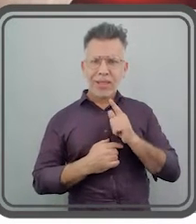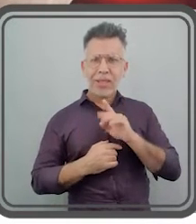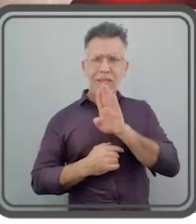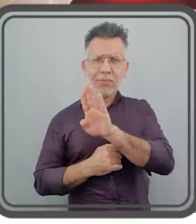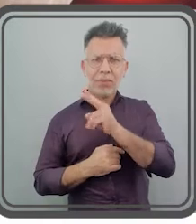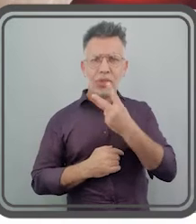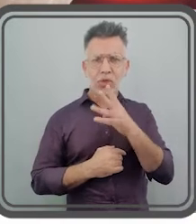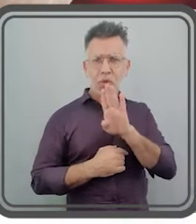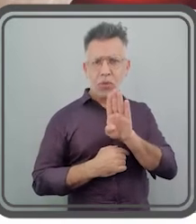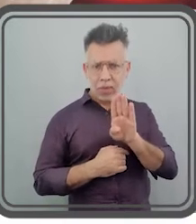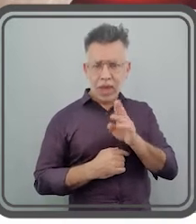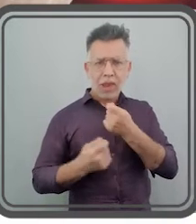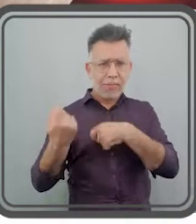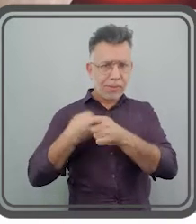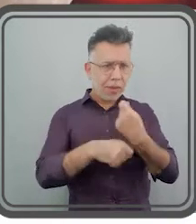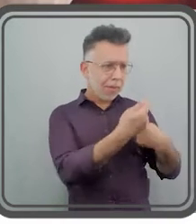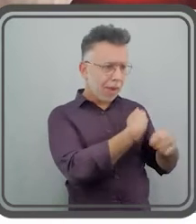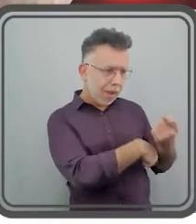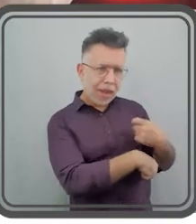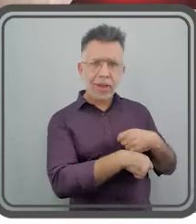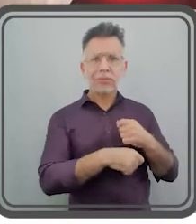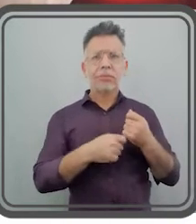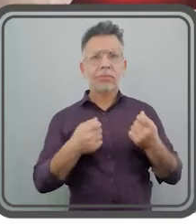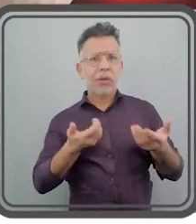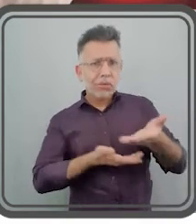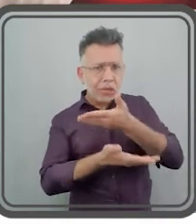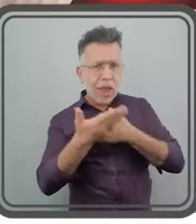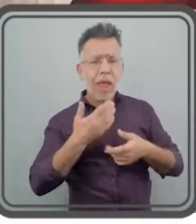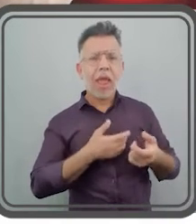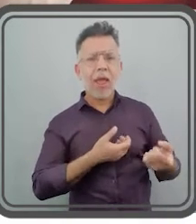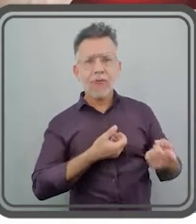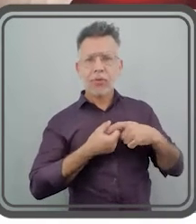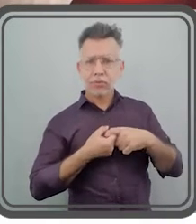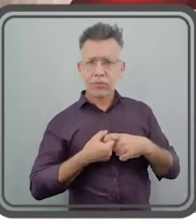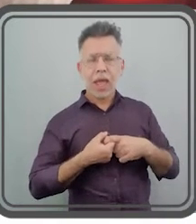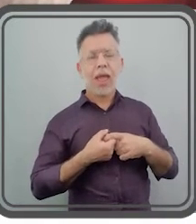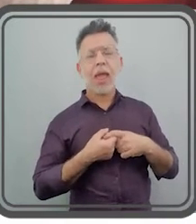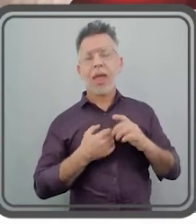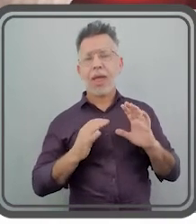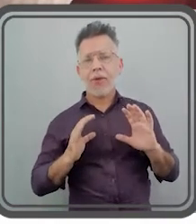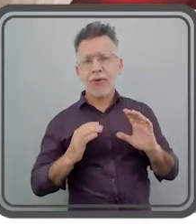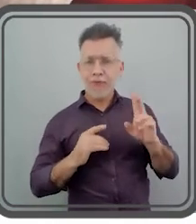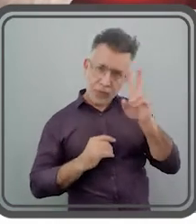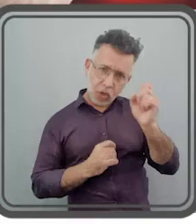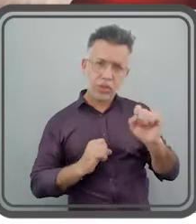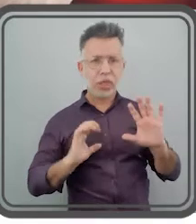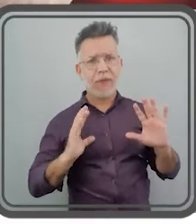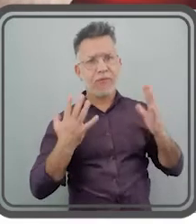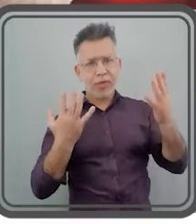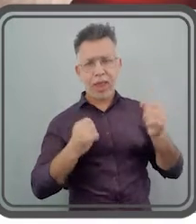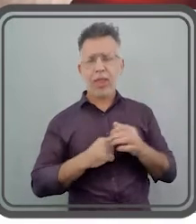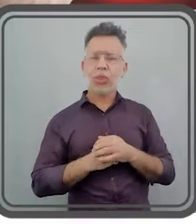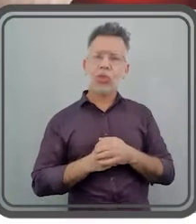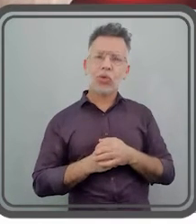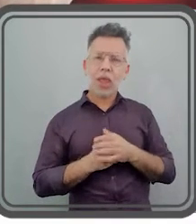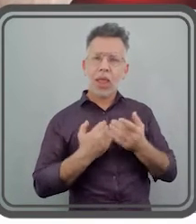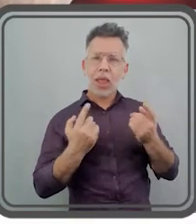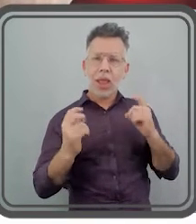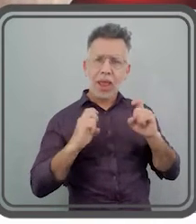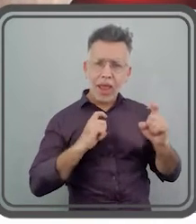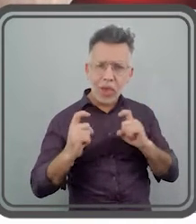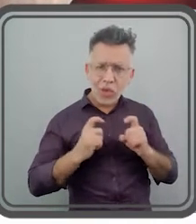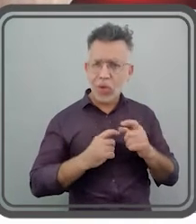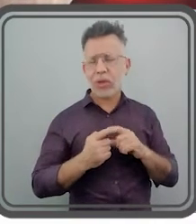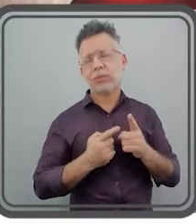retomar forte também viagens eventos e não é que corte e por aí